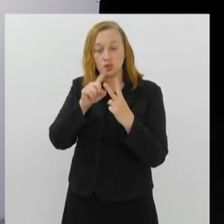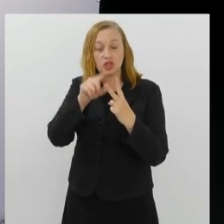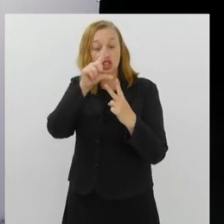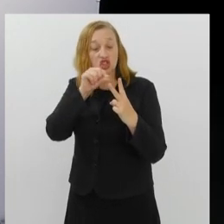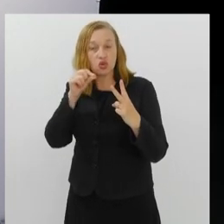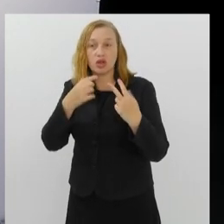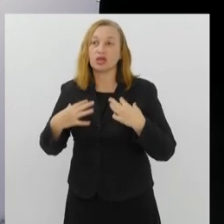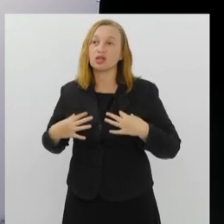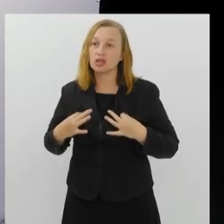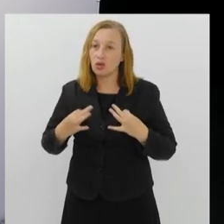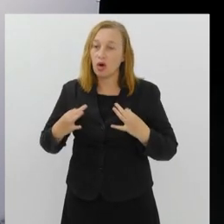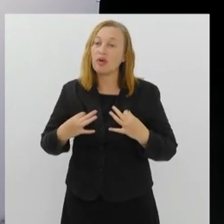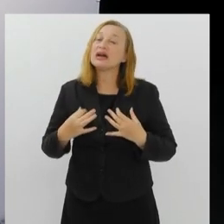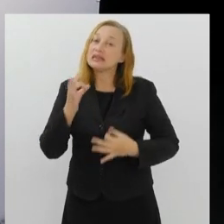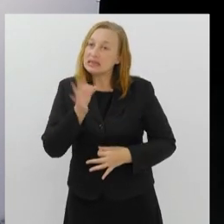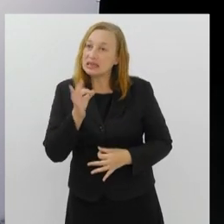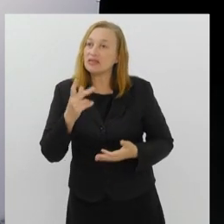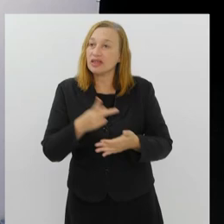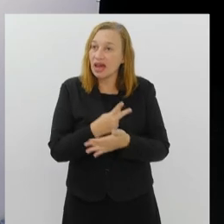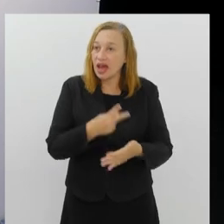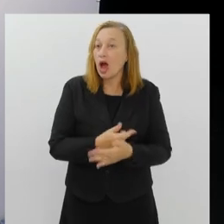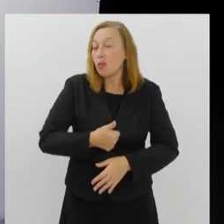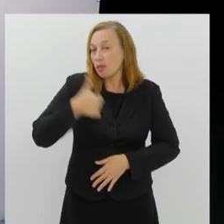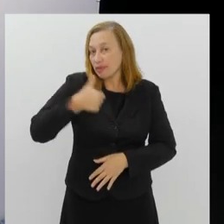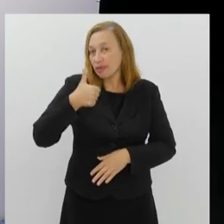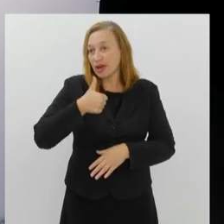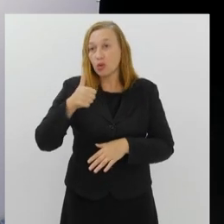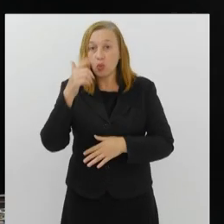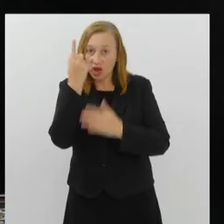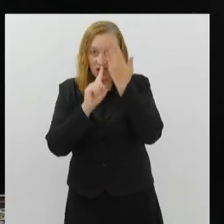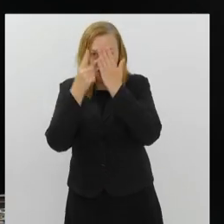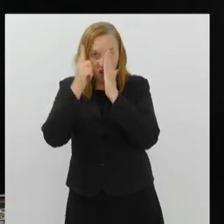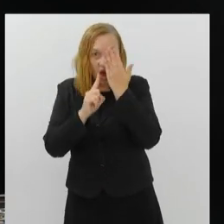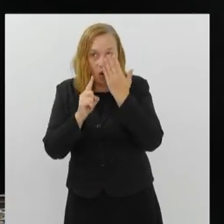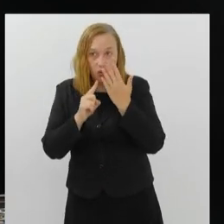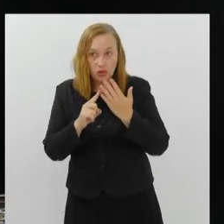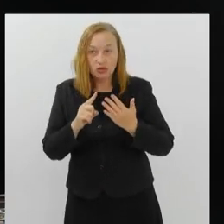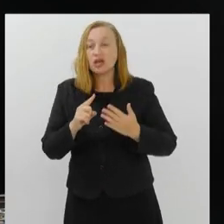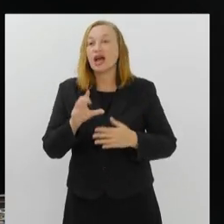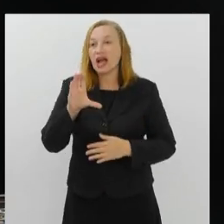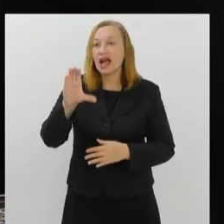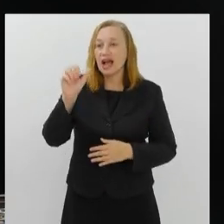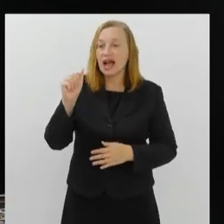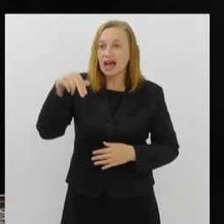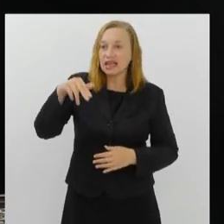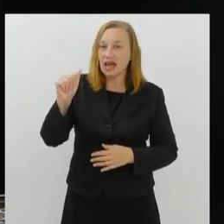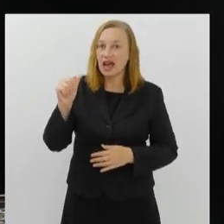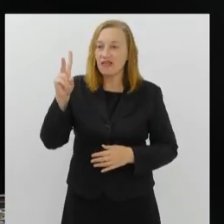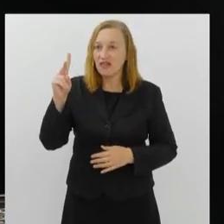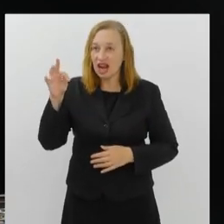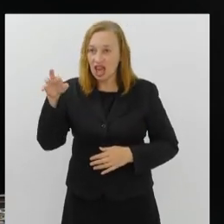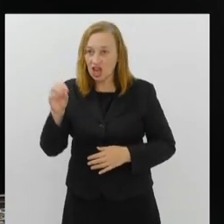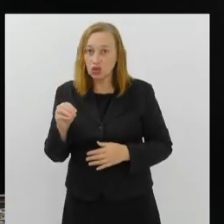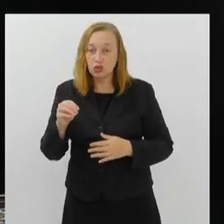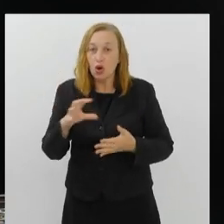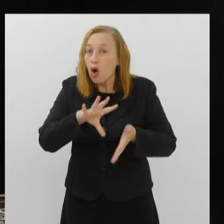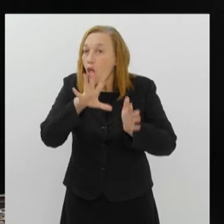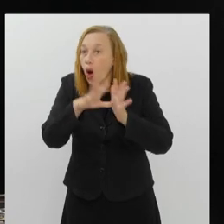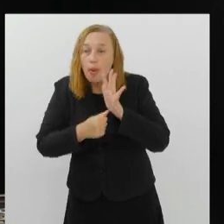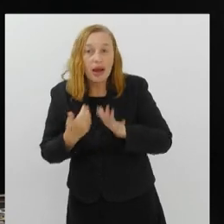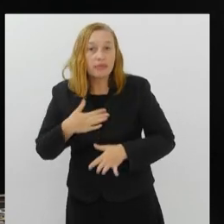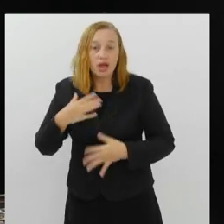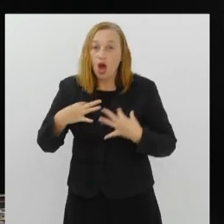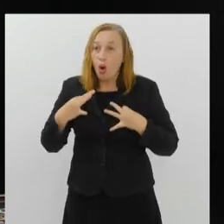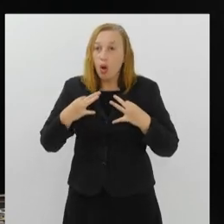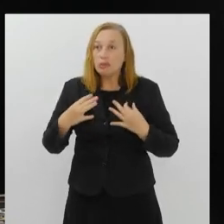tenho certeza que vai dar errado. Tanto é que no meu primeiro carnaval, como carnavalesco, carreira solo, roubaram a minha